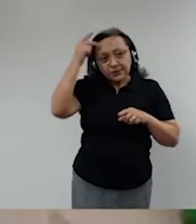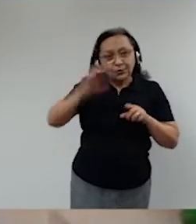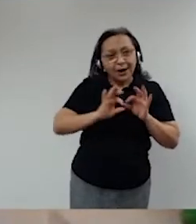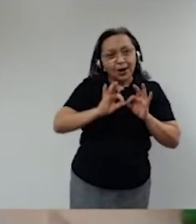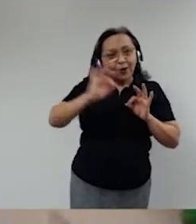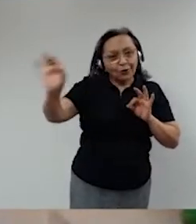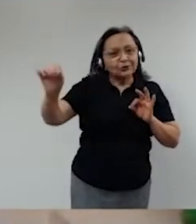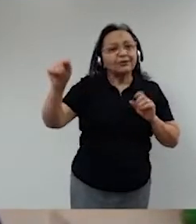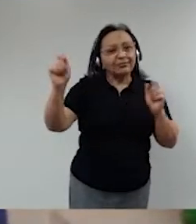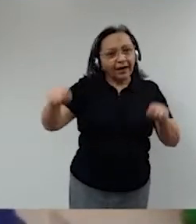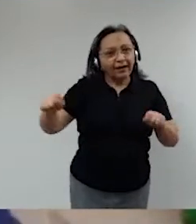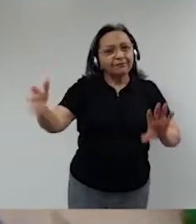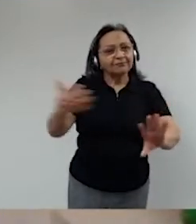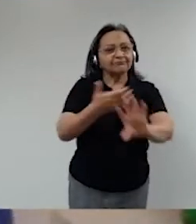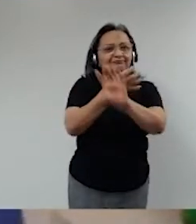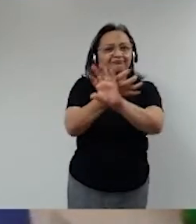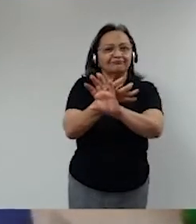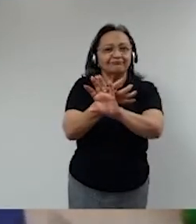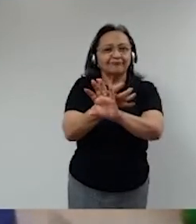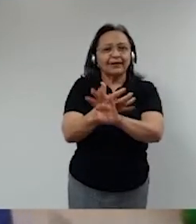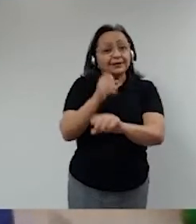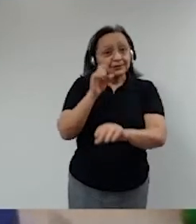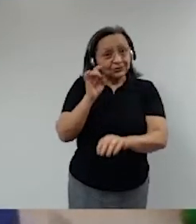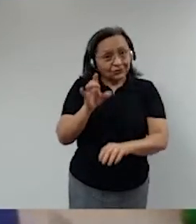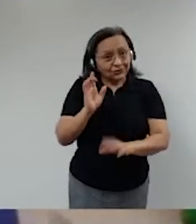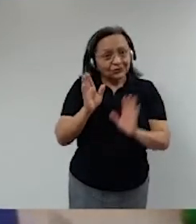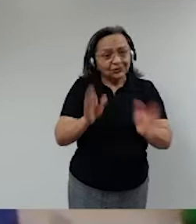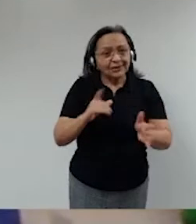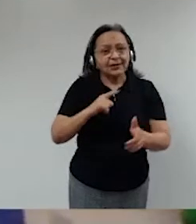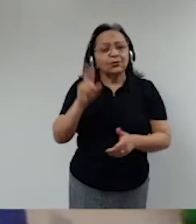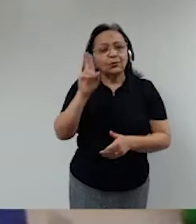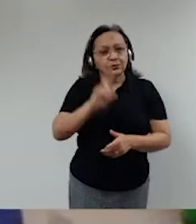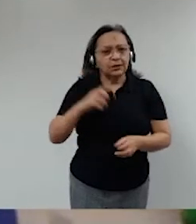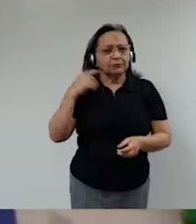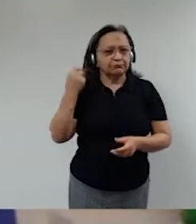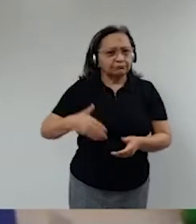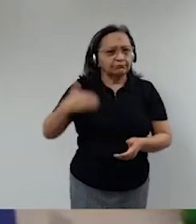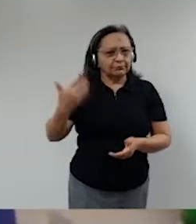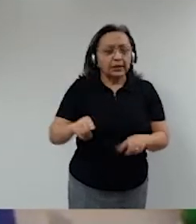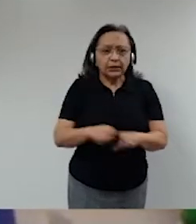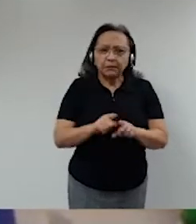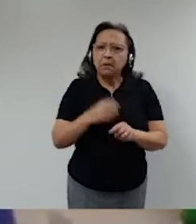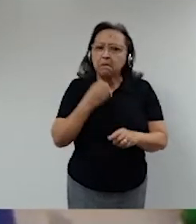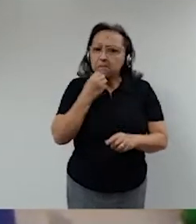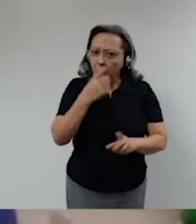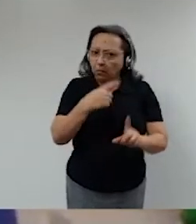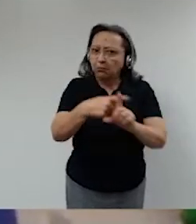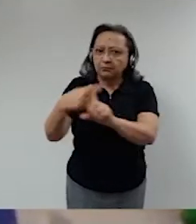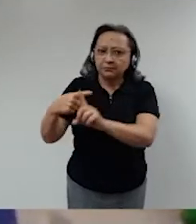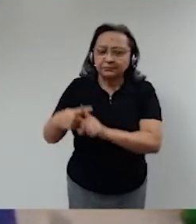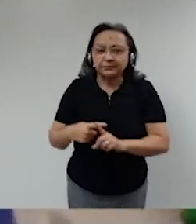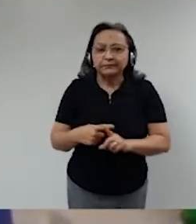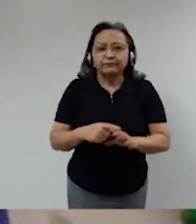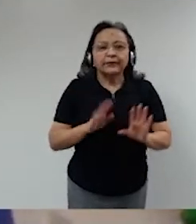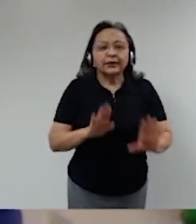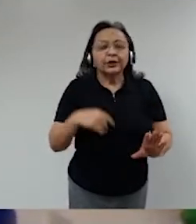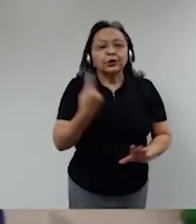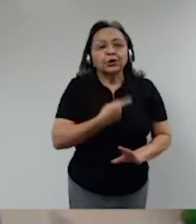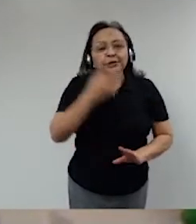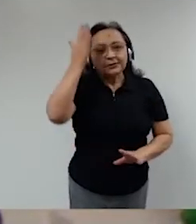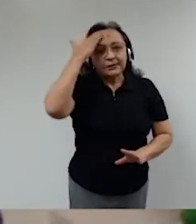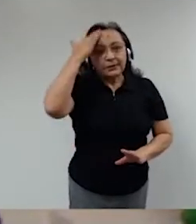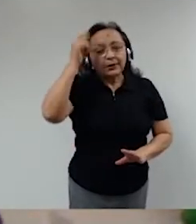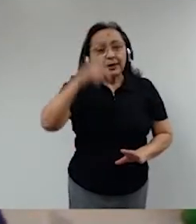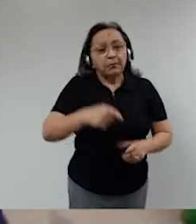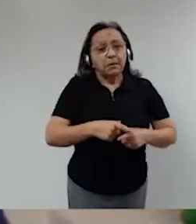são especialidades que estão sendo utilizadas há algum tempo e com bastante êxito. Tá? A gente sabe que com